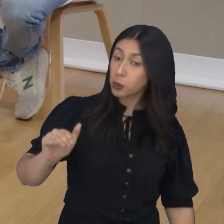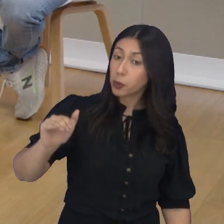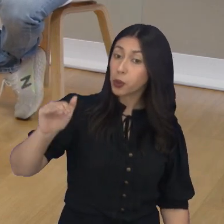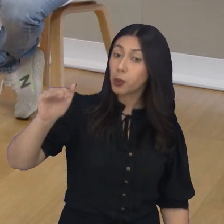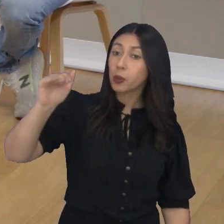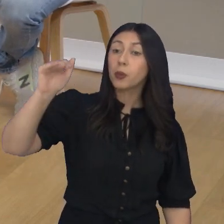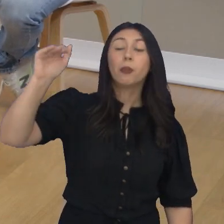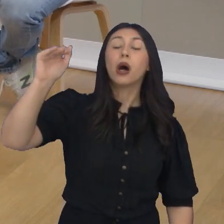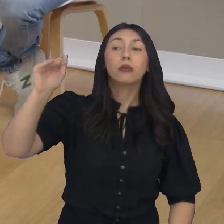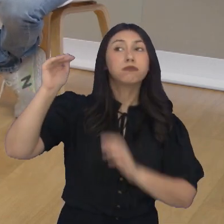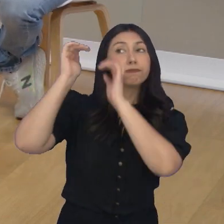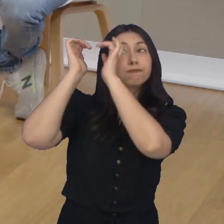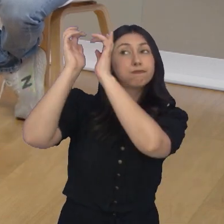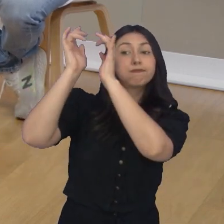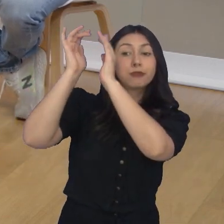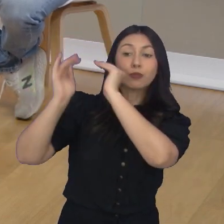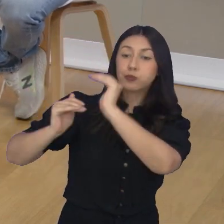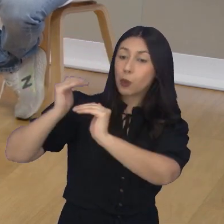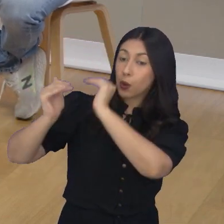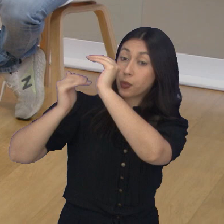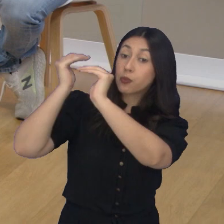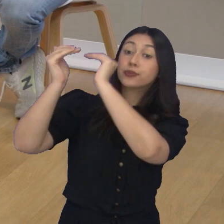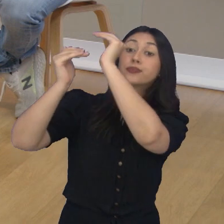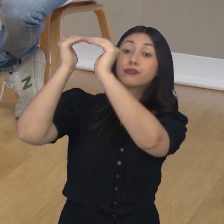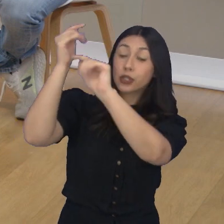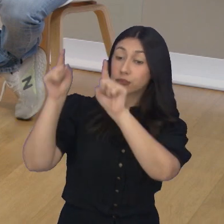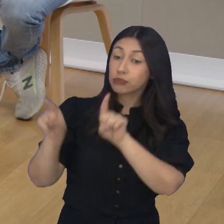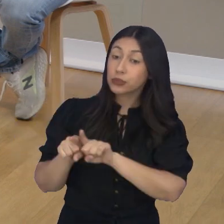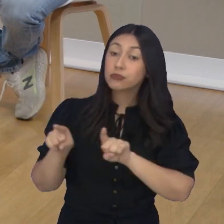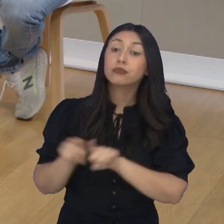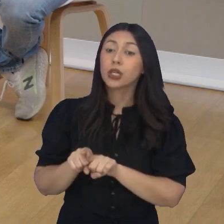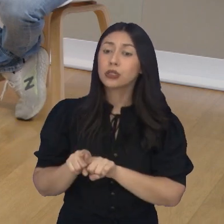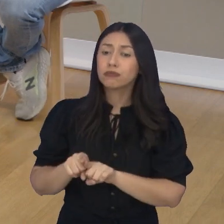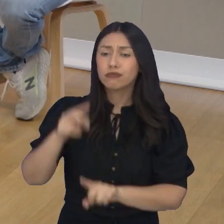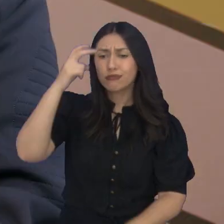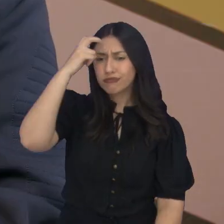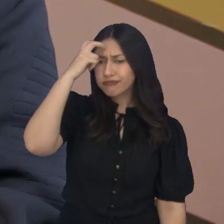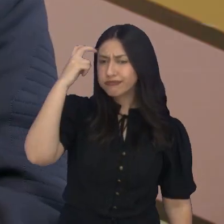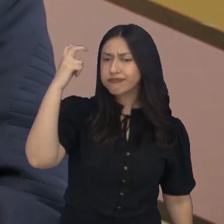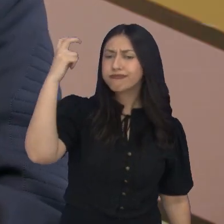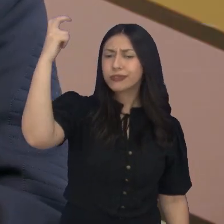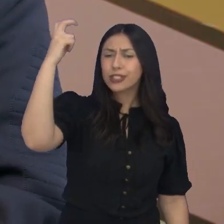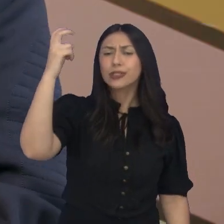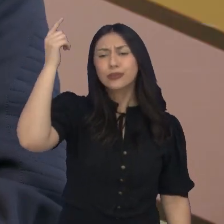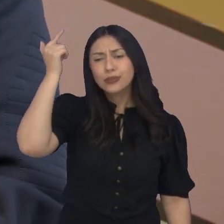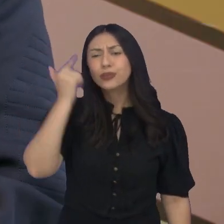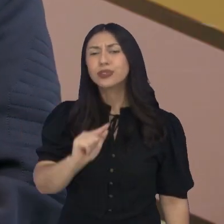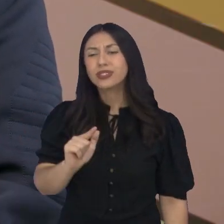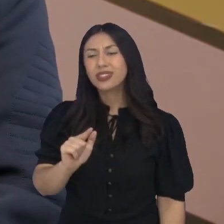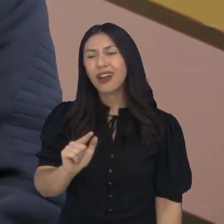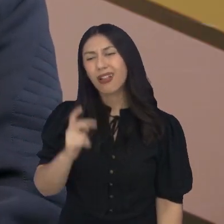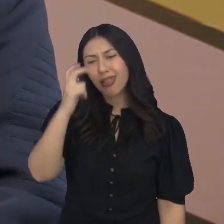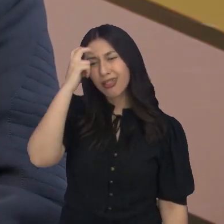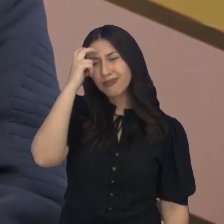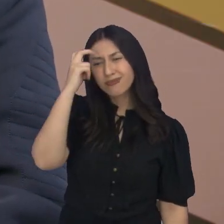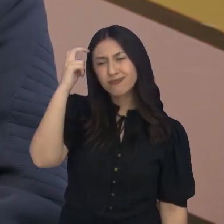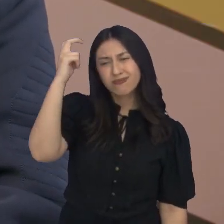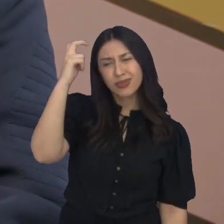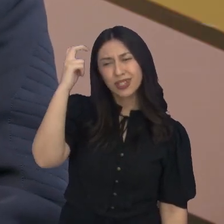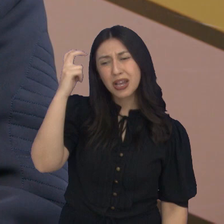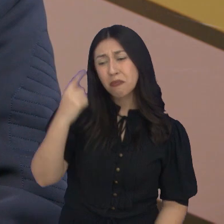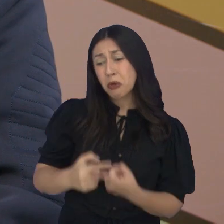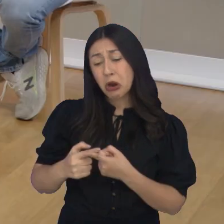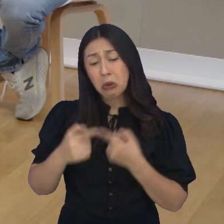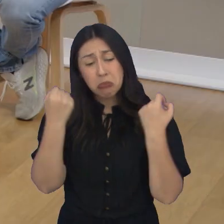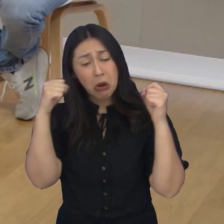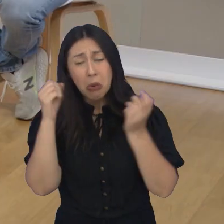as capacidades que ela pode, né? Atingir a inteligência que ela nasceu para ter, e não menos que isso por falta da atividade